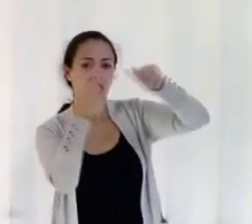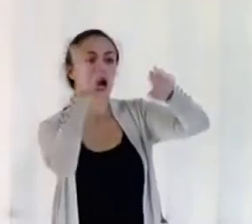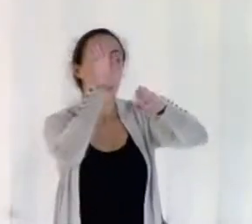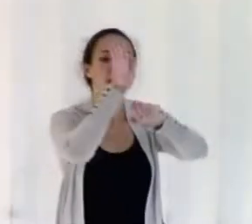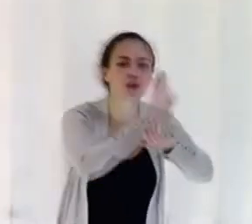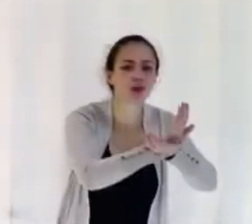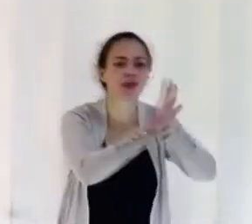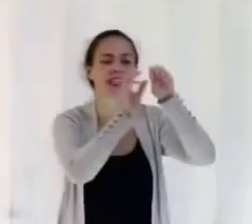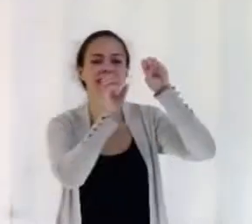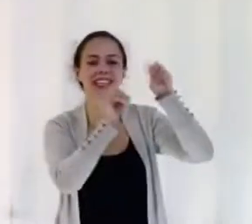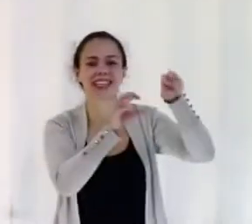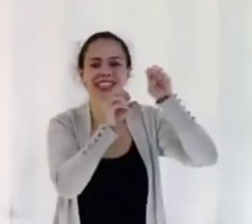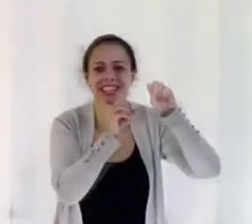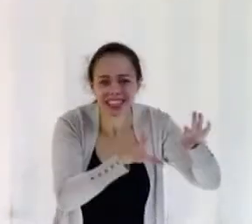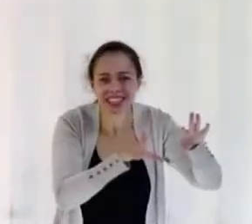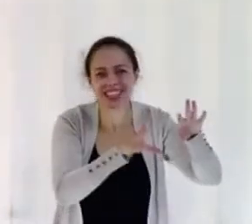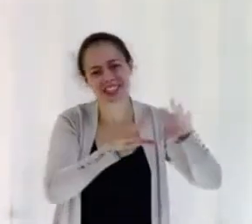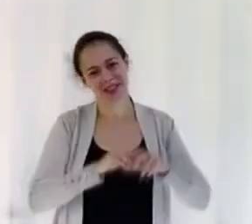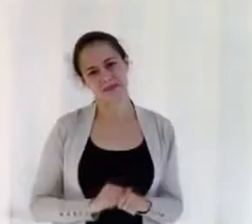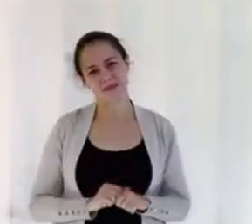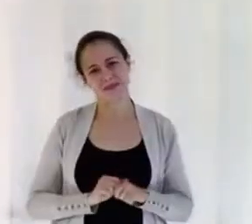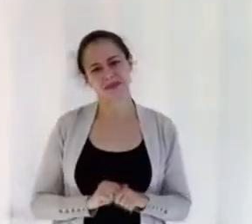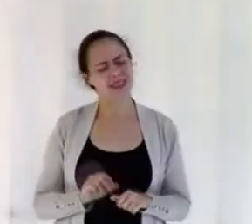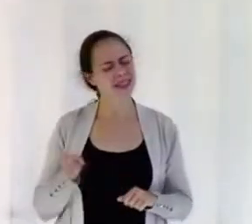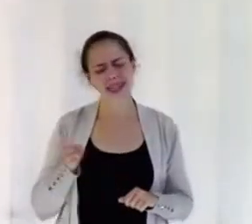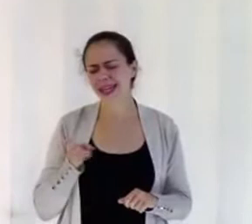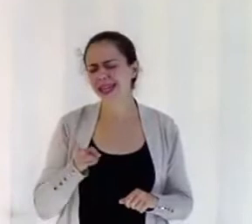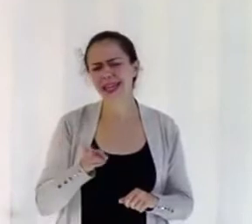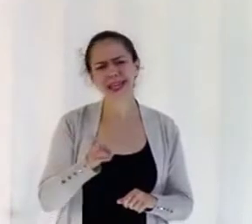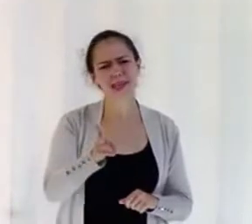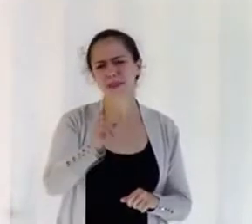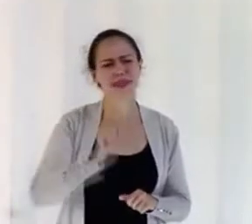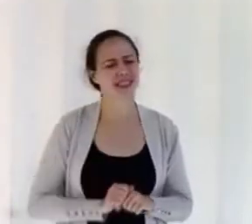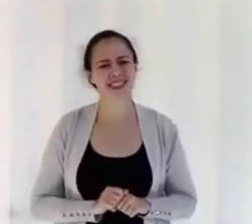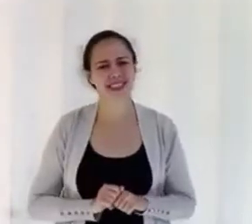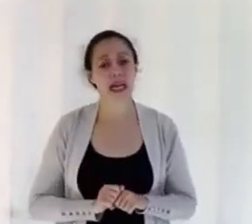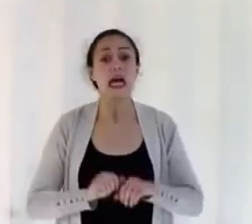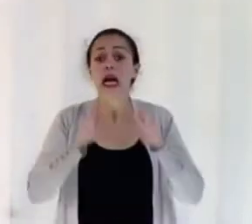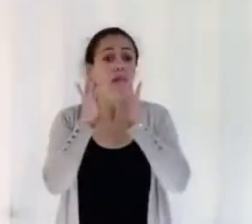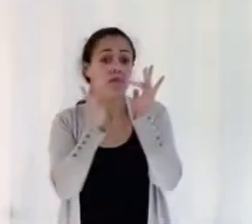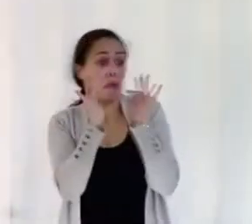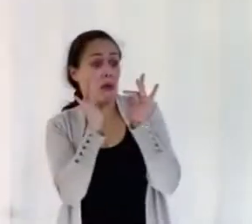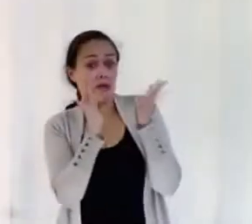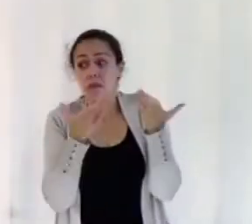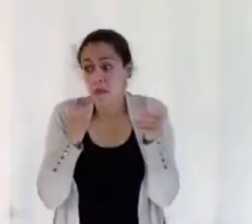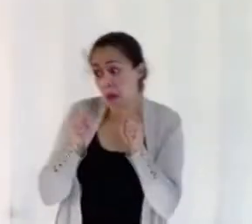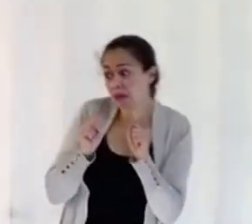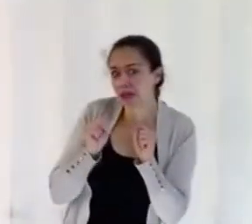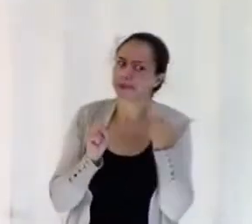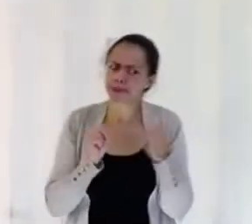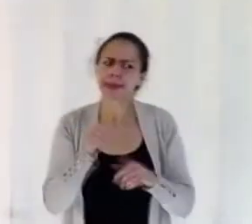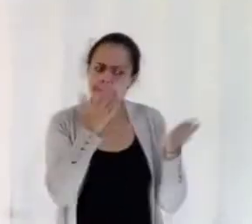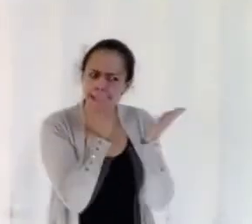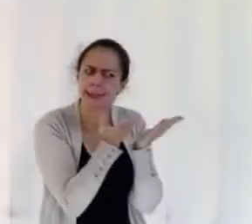Até mesmo se você quiser namorar com um rapazinho ou não. Se não for crente, corre. Você já vai saber, pelo menos desse pastor